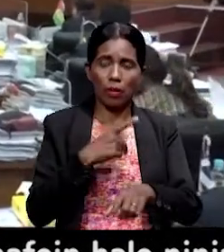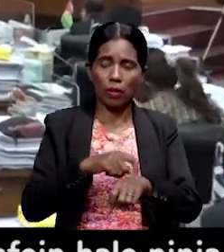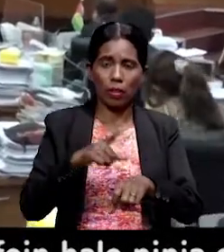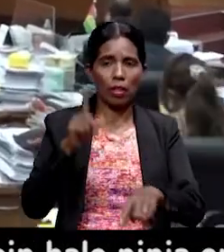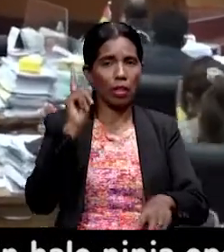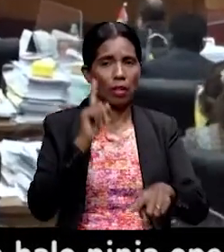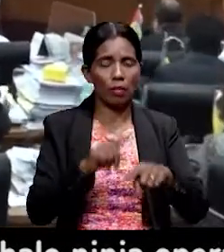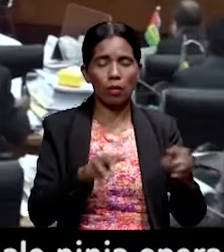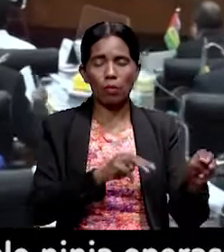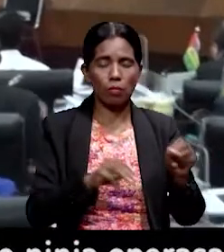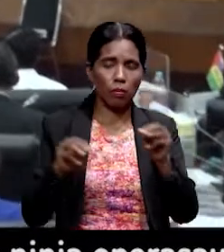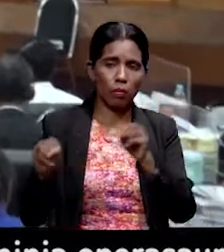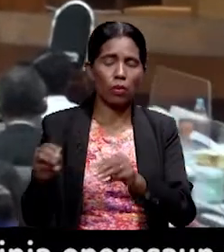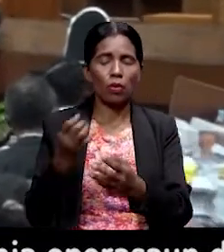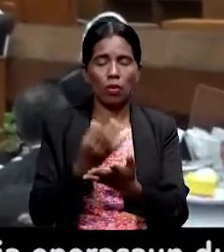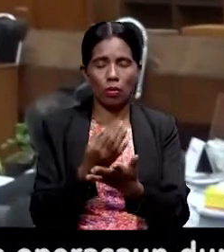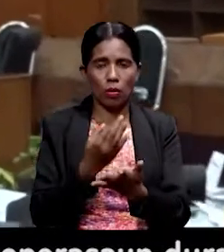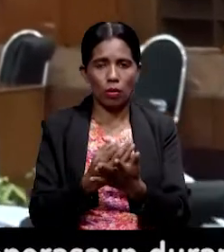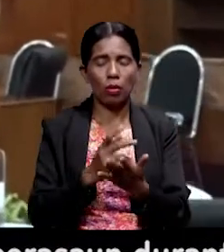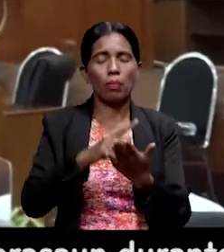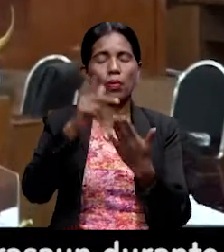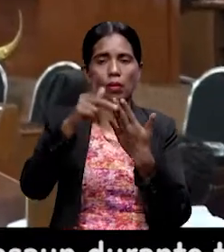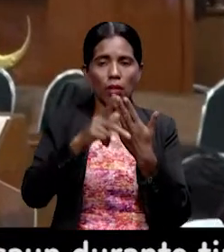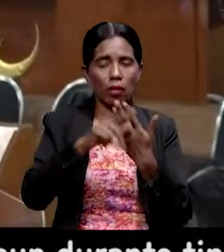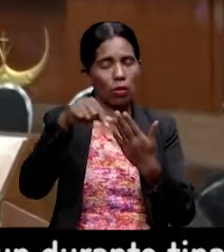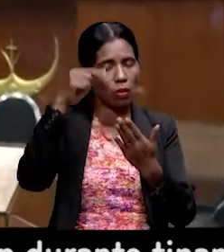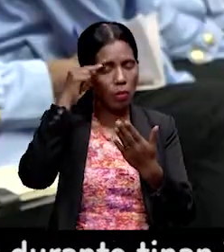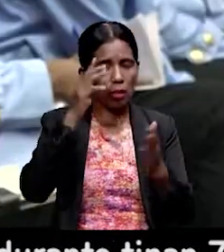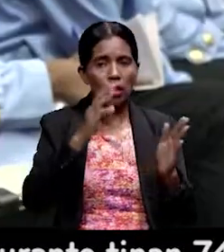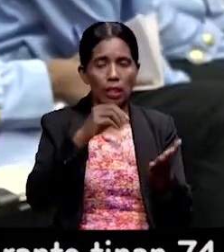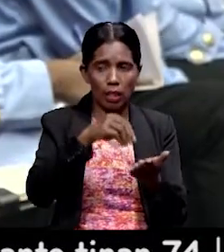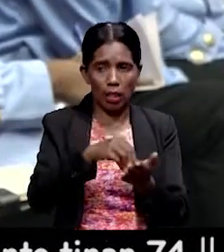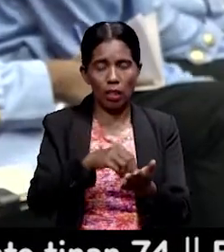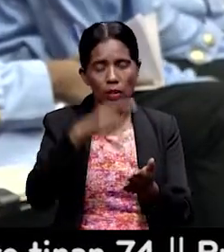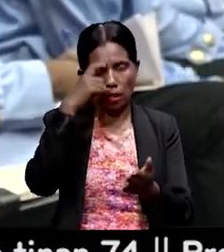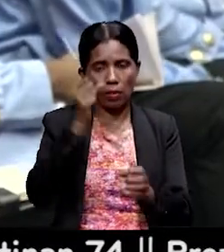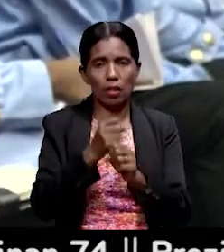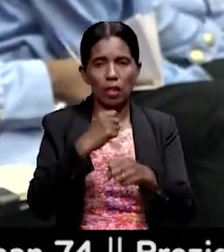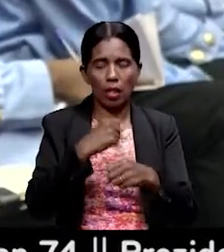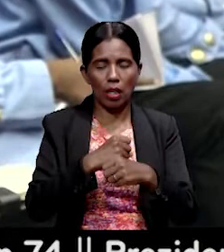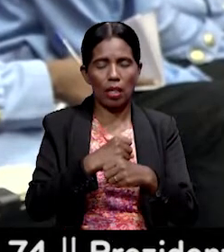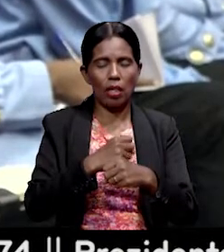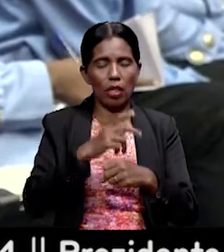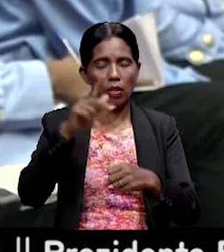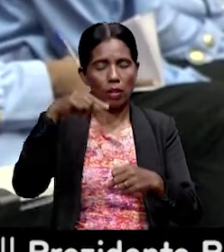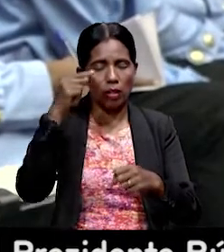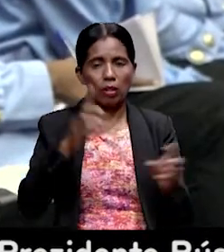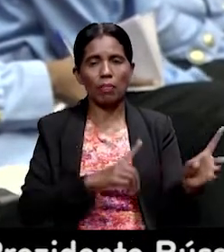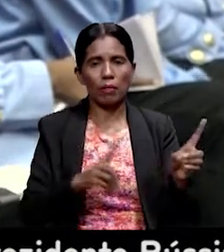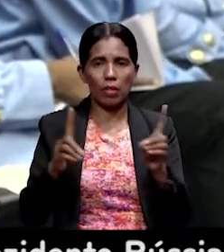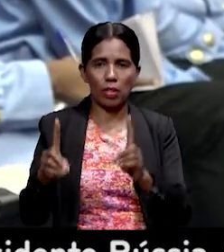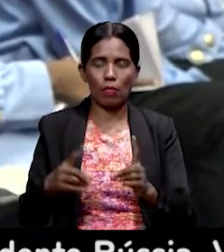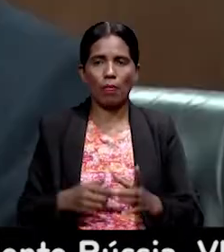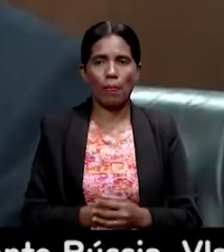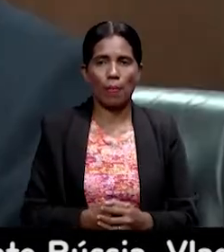tula bela muda tun sai orçamento por programa nebe governo propõe, também se halo confusão e a fase implementação.